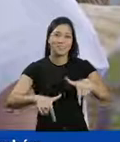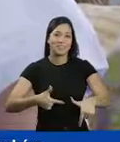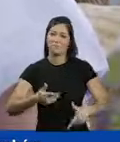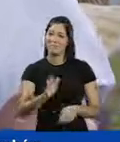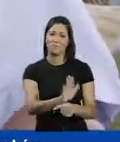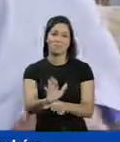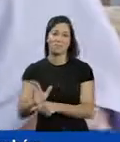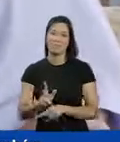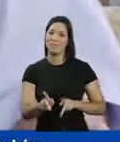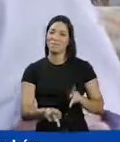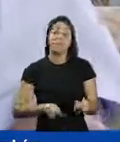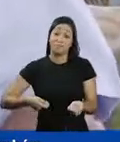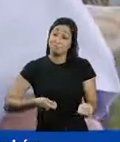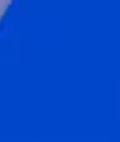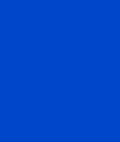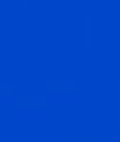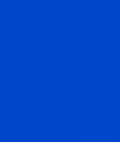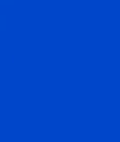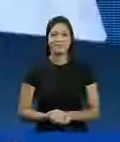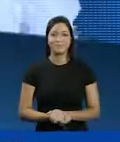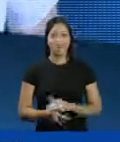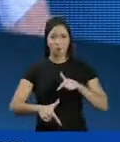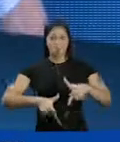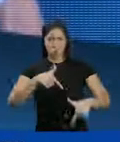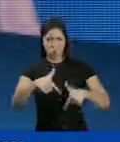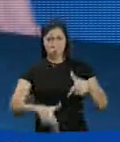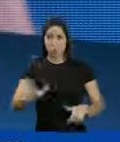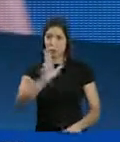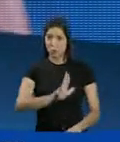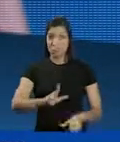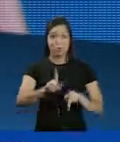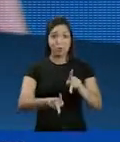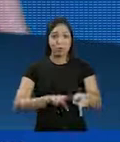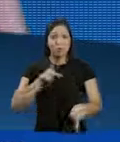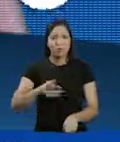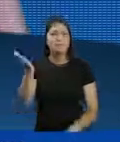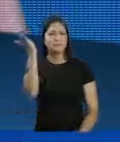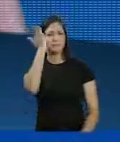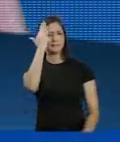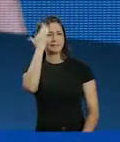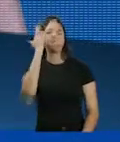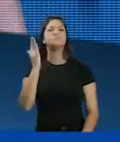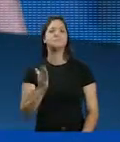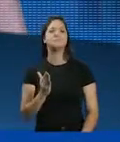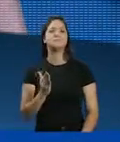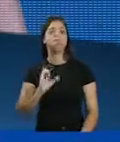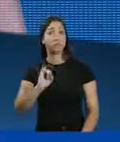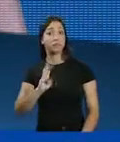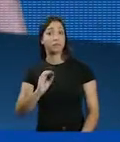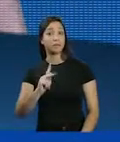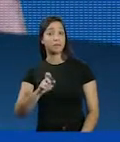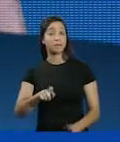vocês estão fazendo pelo povo é a variação é isso também com tanto trabalho para Uberlândia nosso povo reconhece segundo